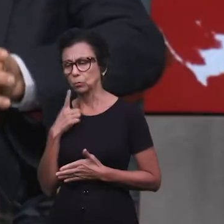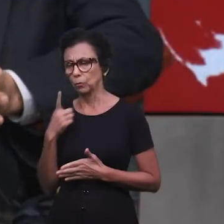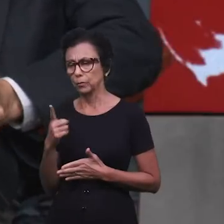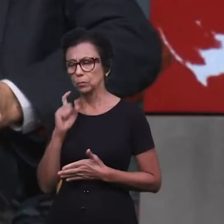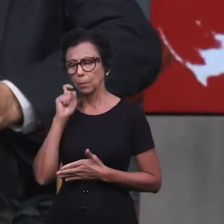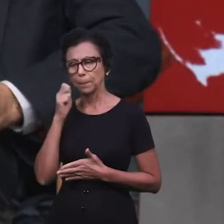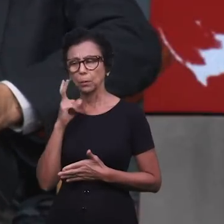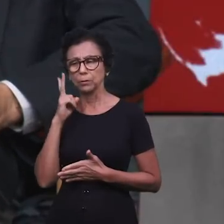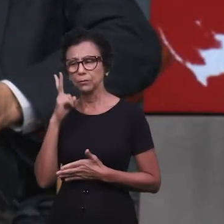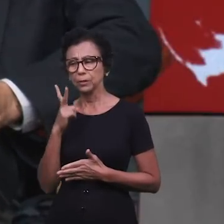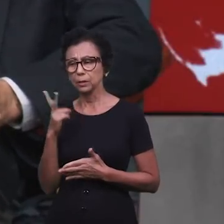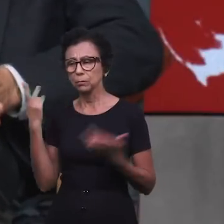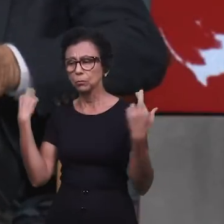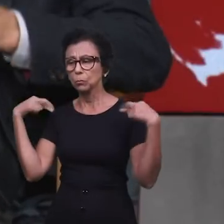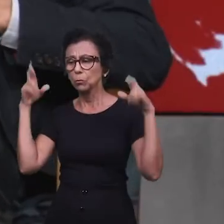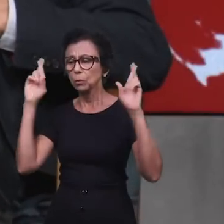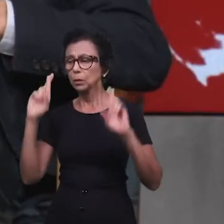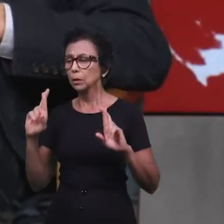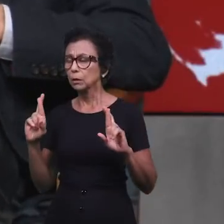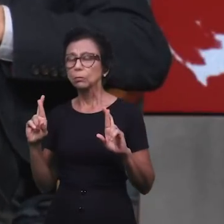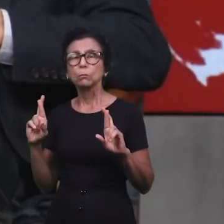Onde está o cordeiro?